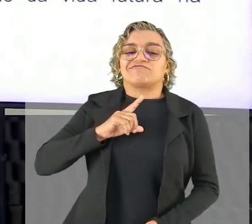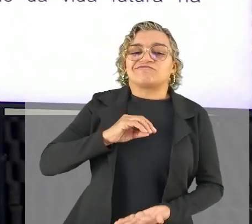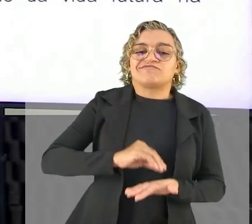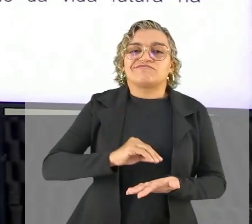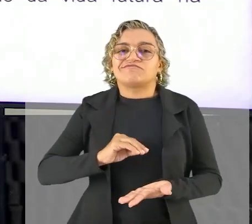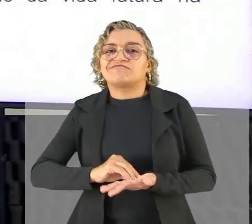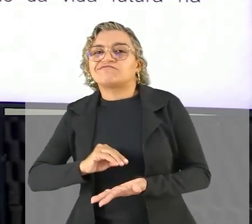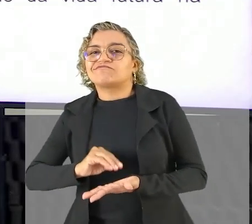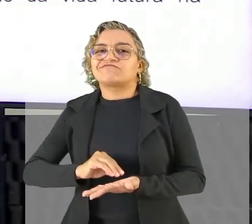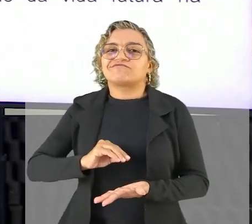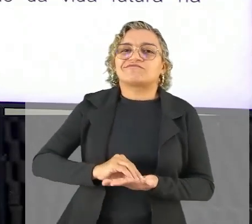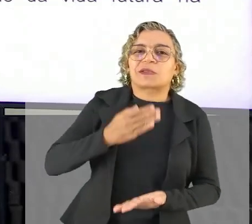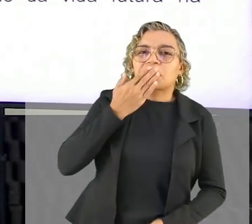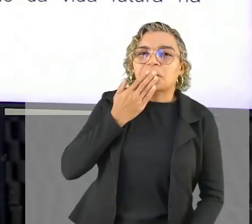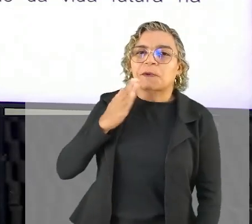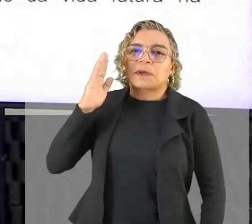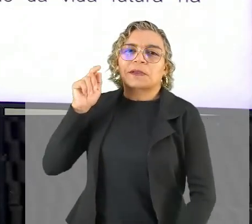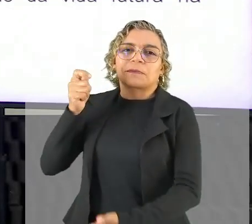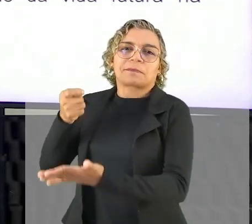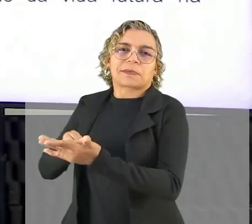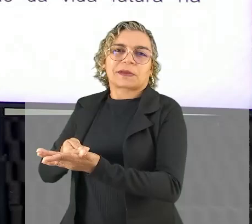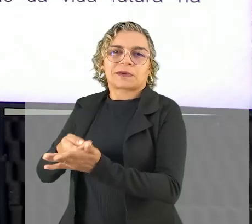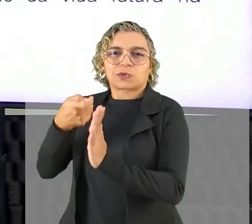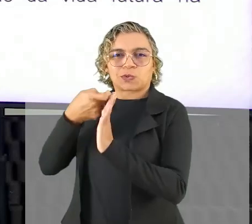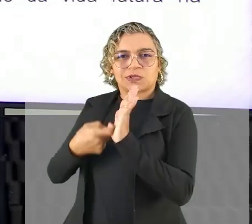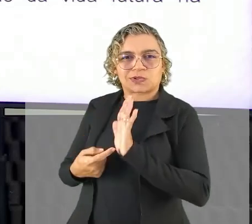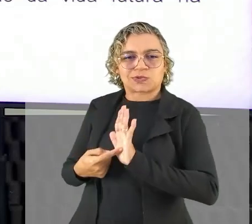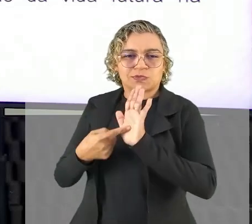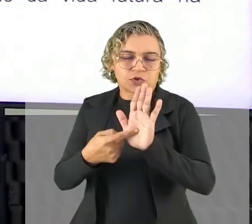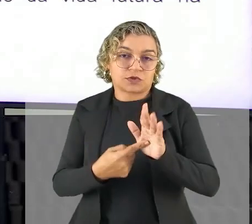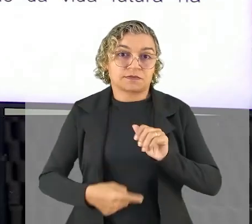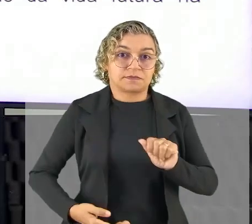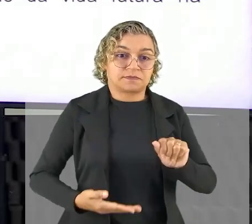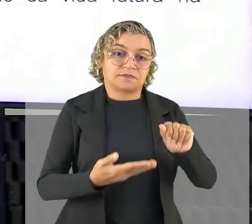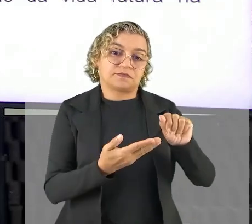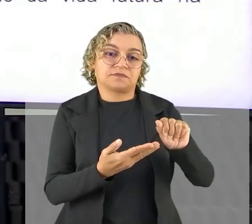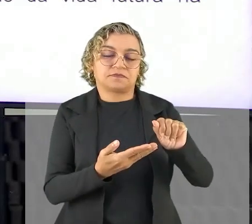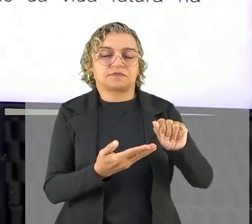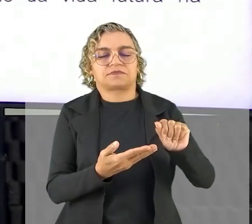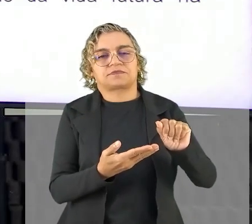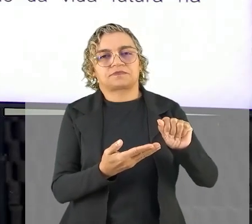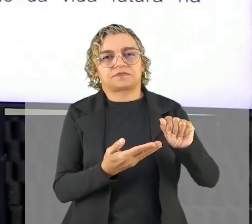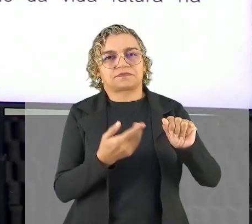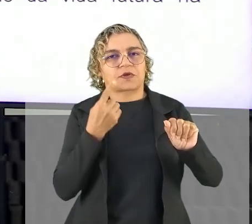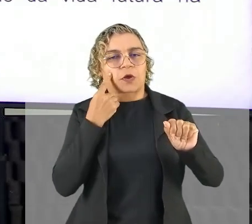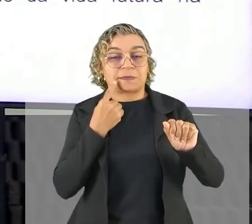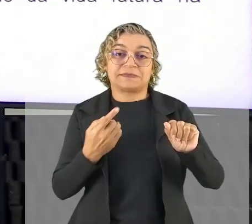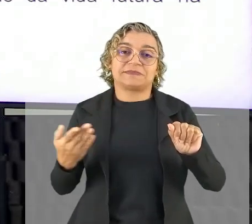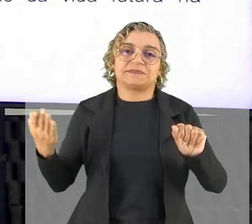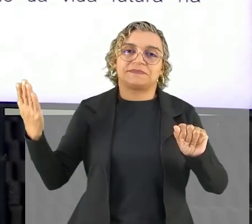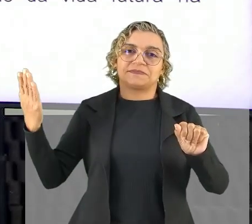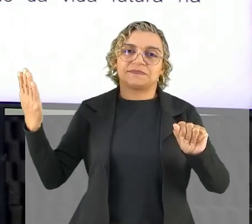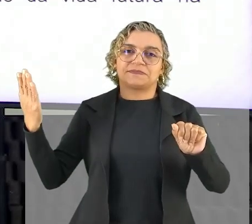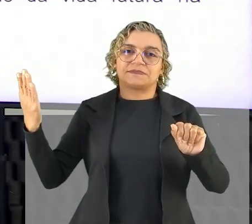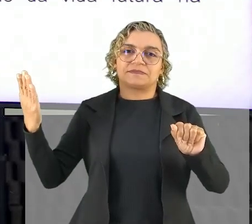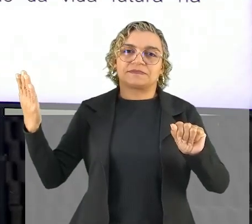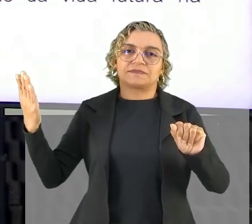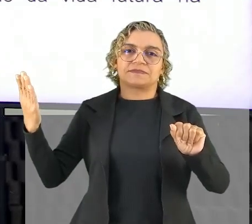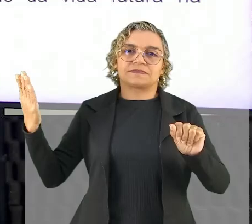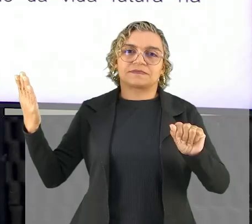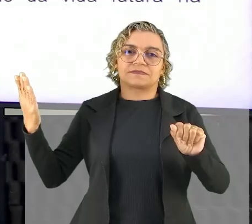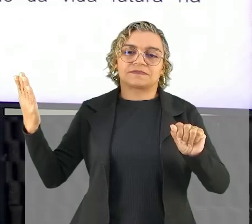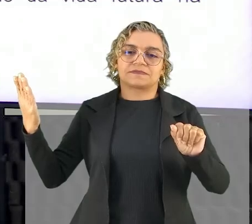representada no texto, letra A, assegura que a ação seja aceita por todos a partir da livre